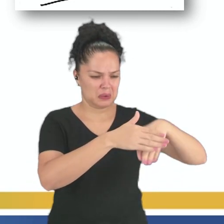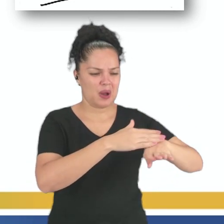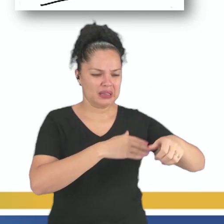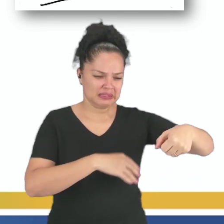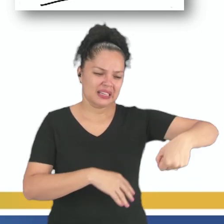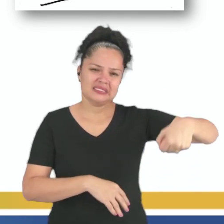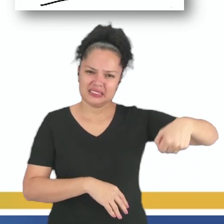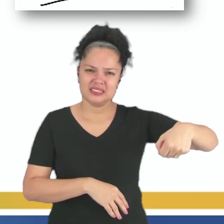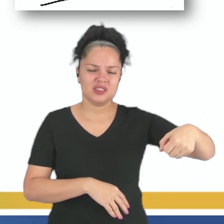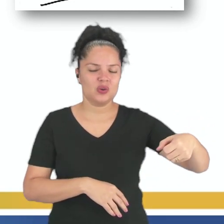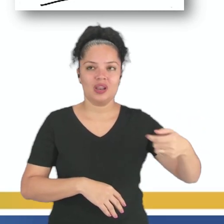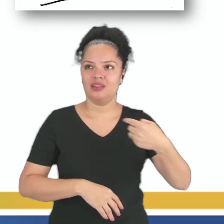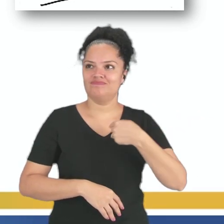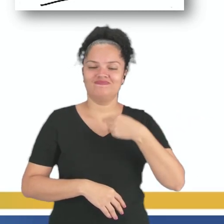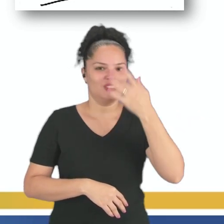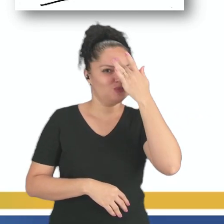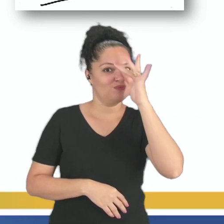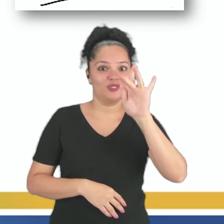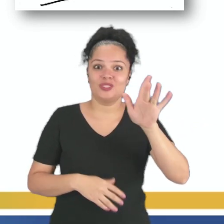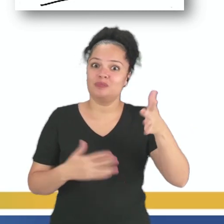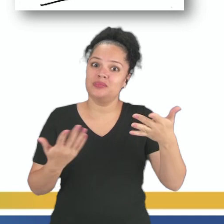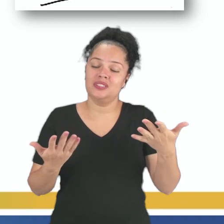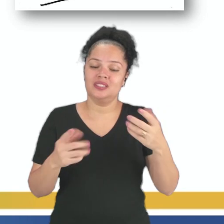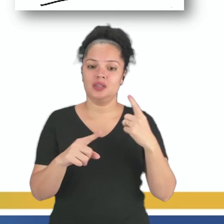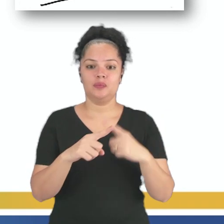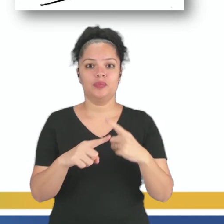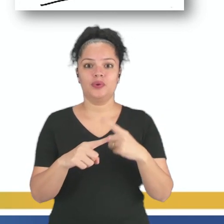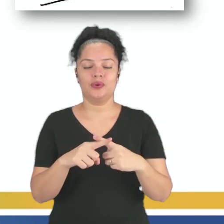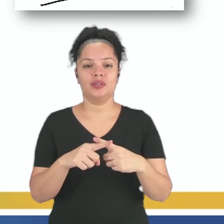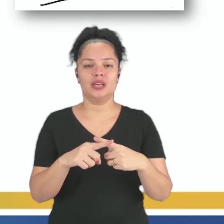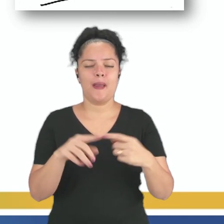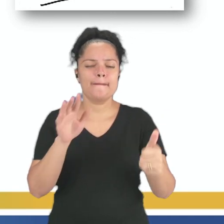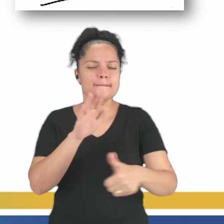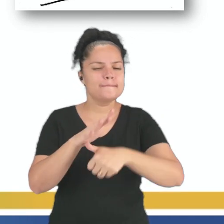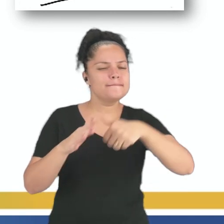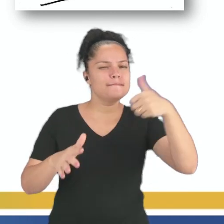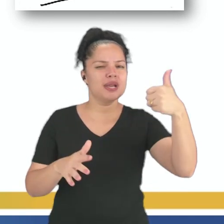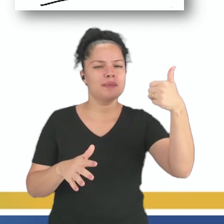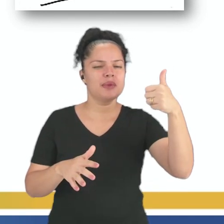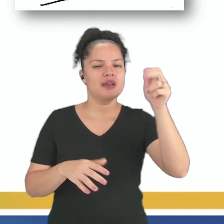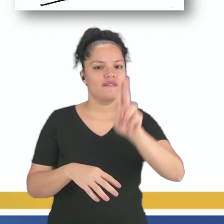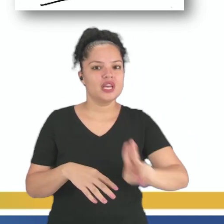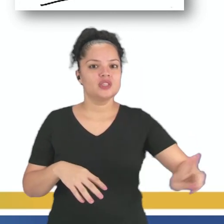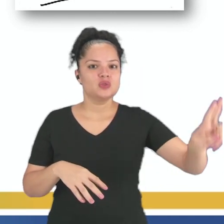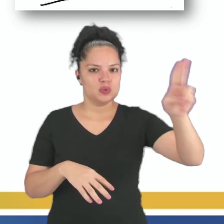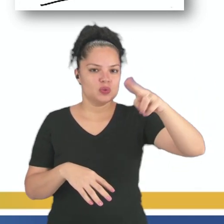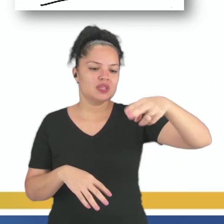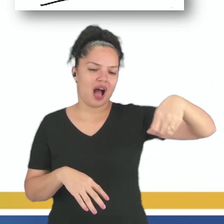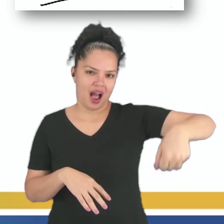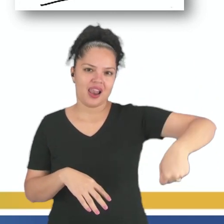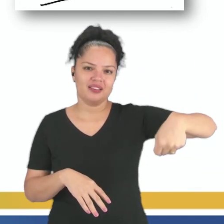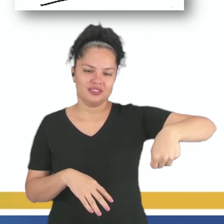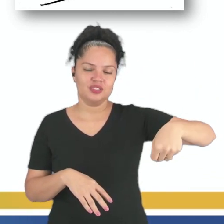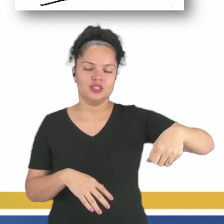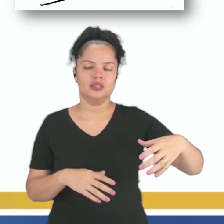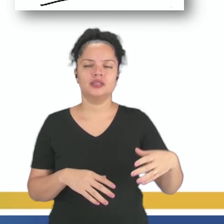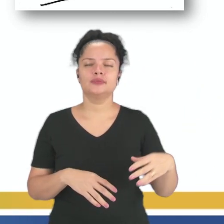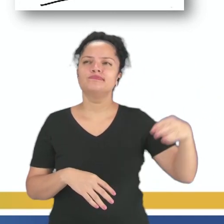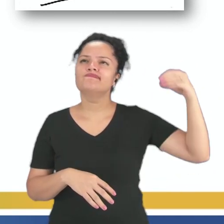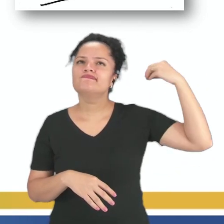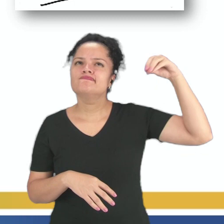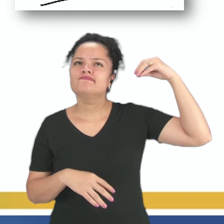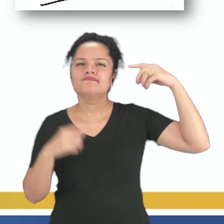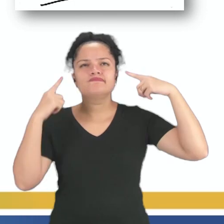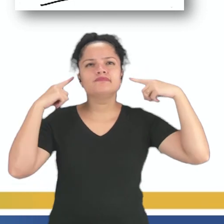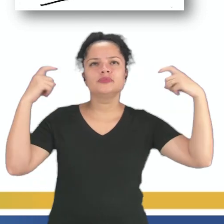mas eu não sabia disso ainda, porque era a primeira vez que eu usava lancheira. Então tocou o